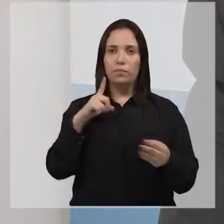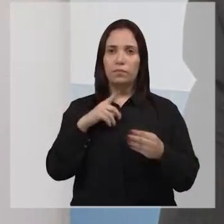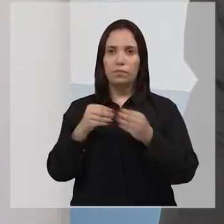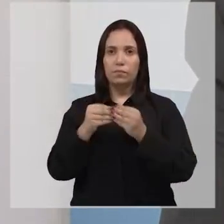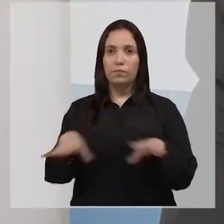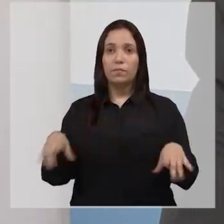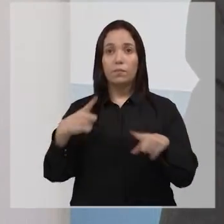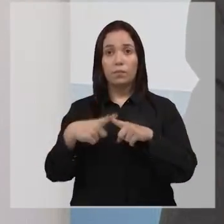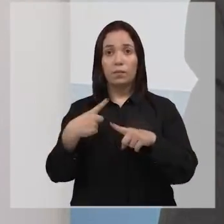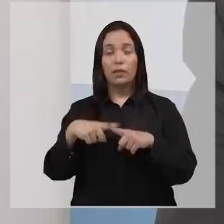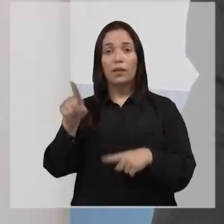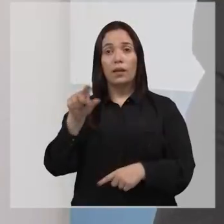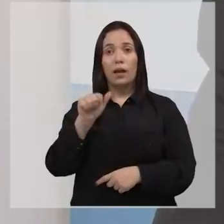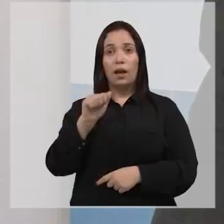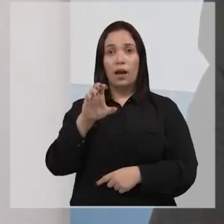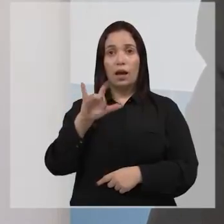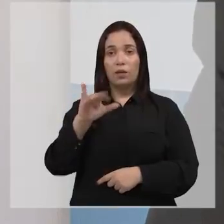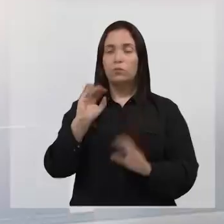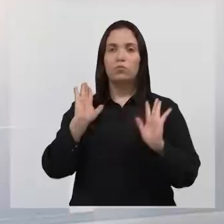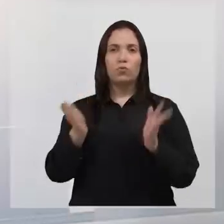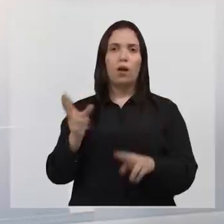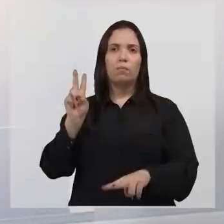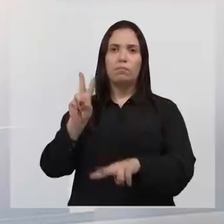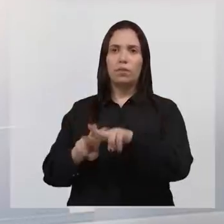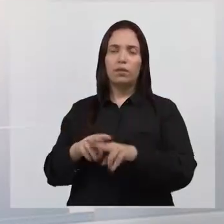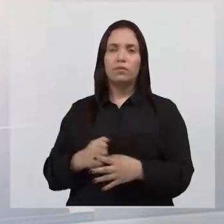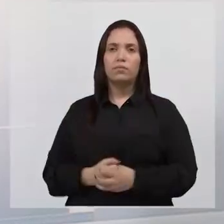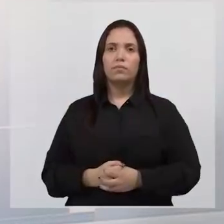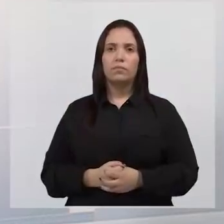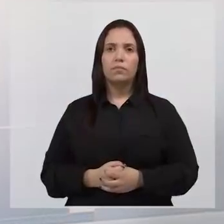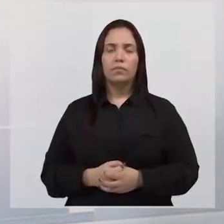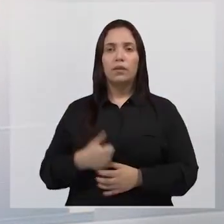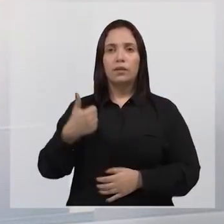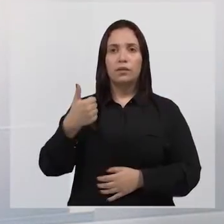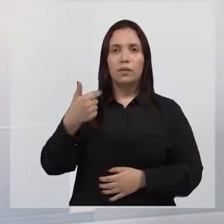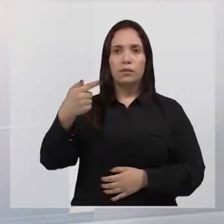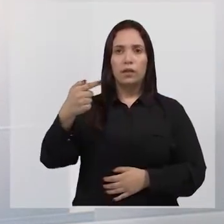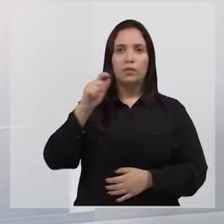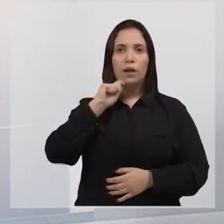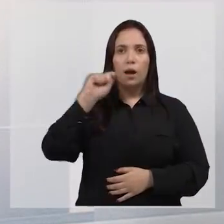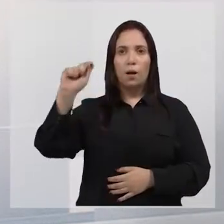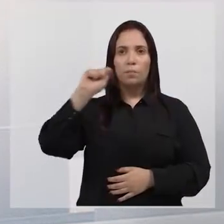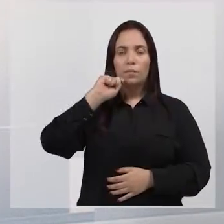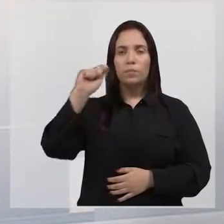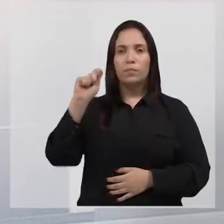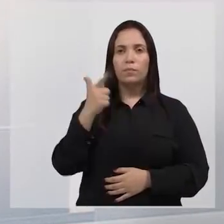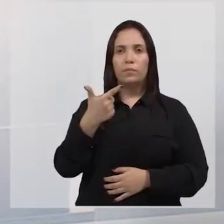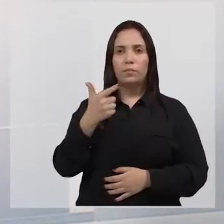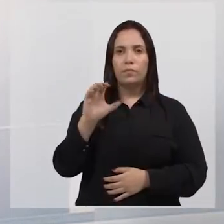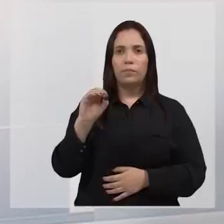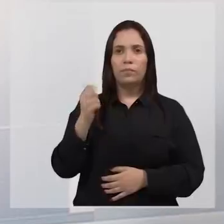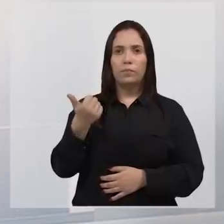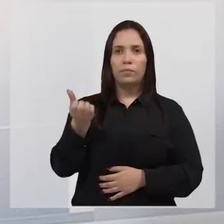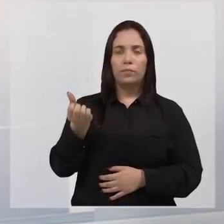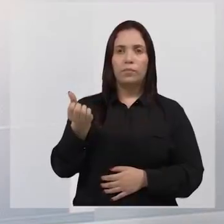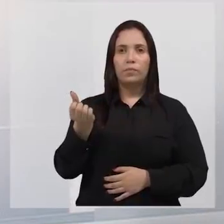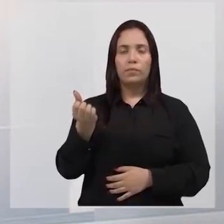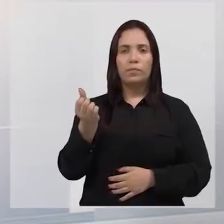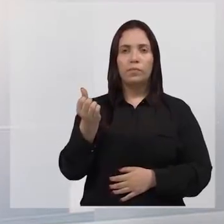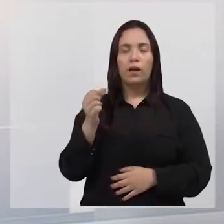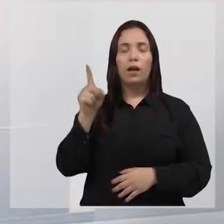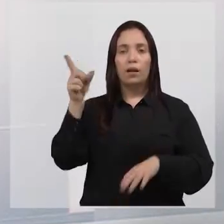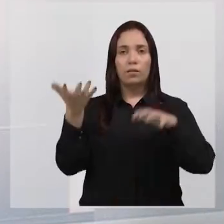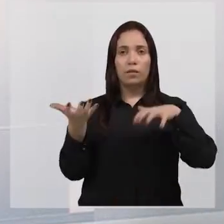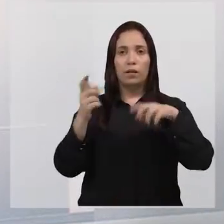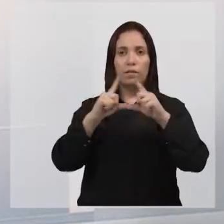o Aécio já estava preso. Não é, Luiz? 17 de abril de 2016, a Câmara